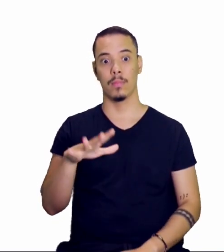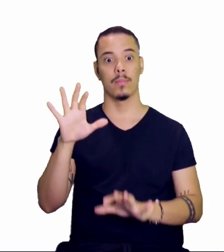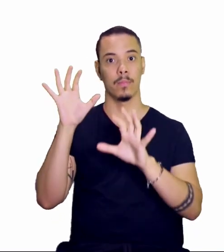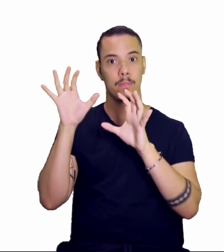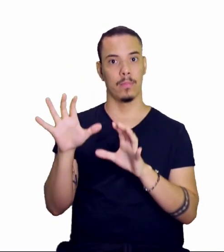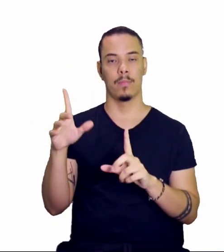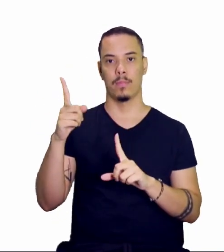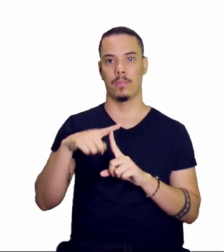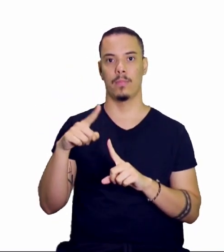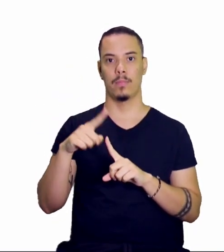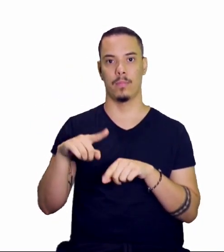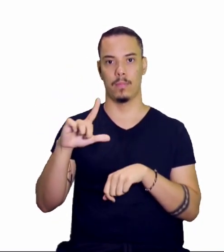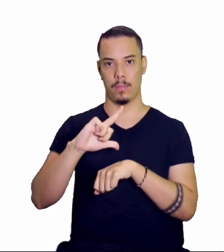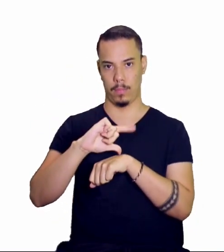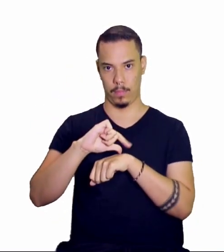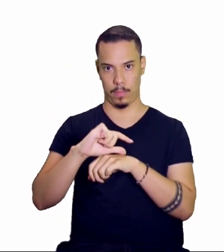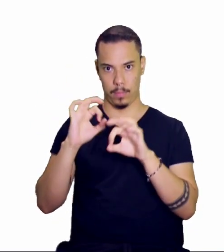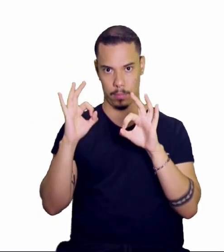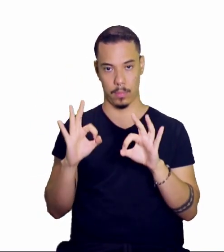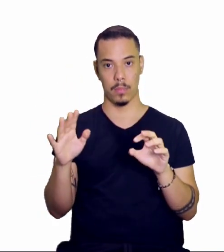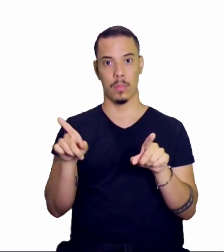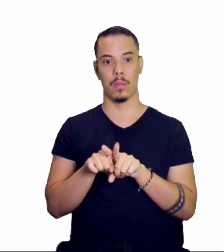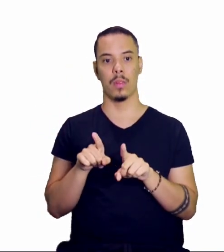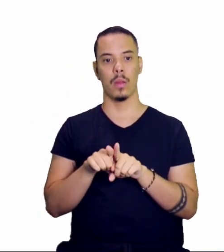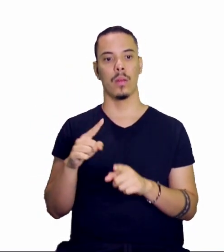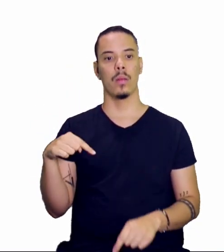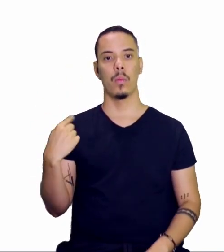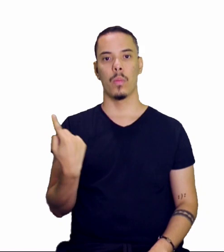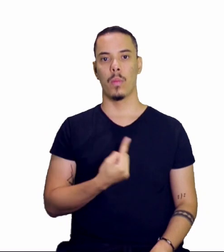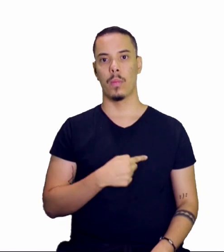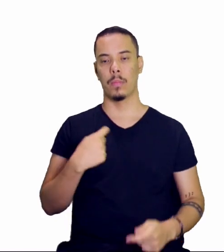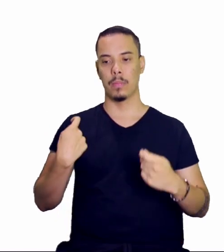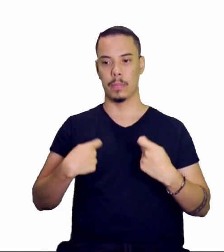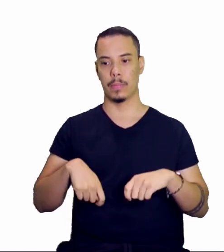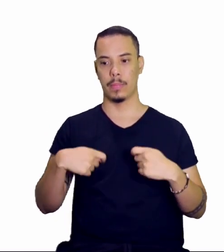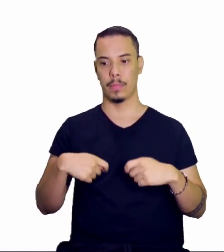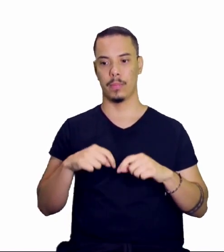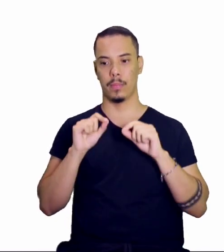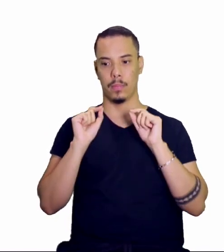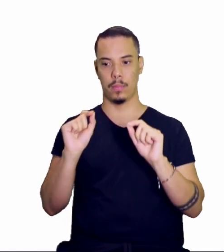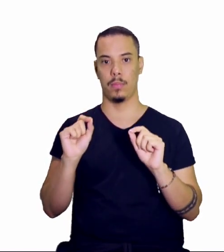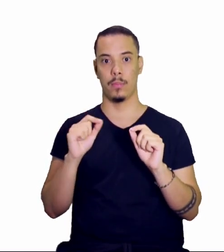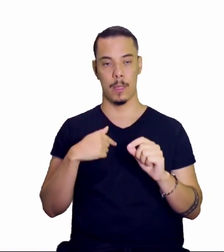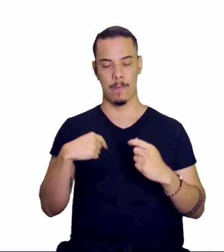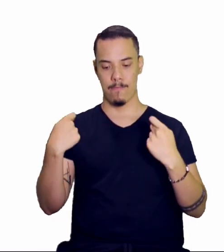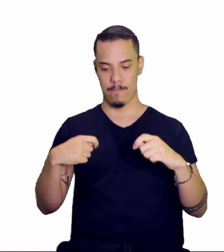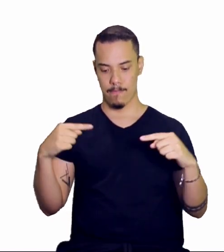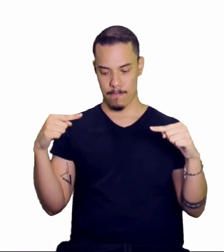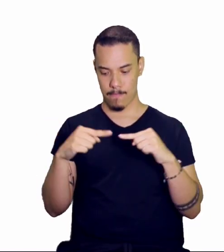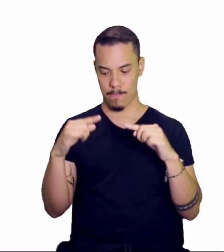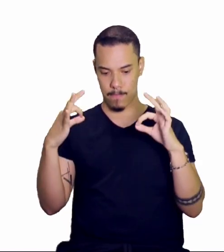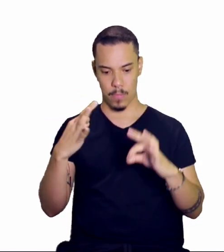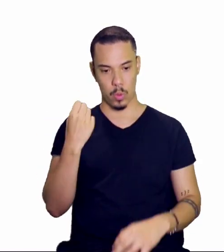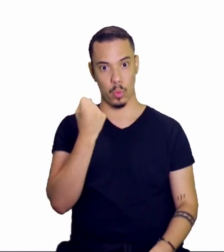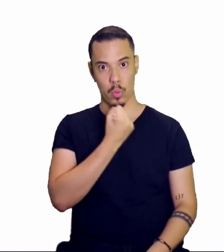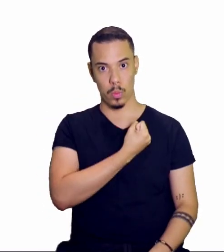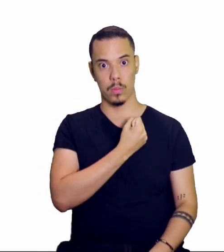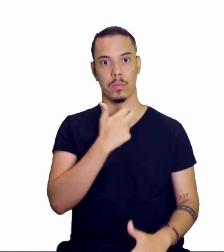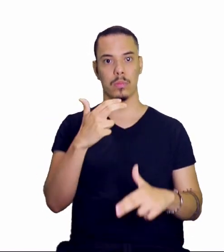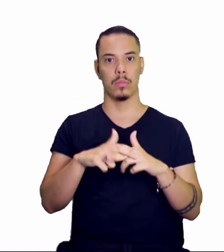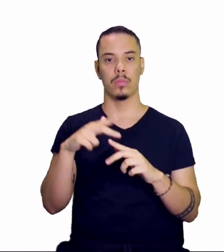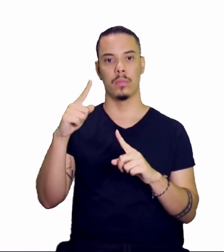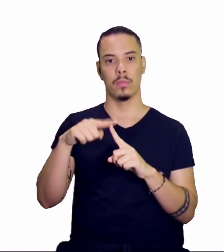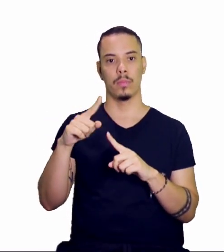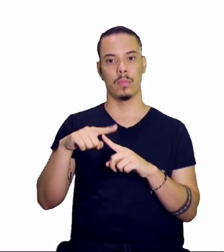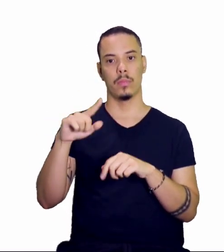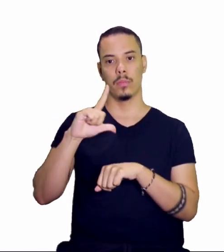de relógio, né? Para ter porque eu preciso de precisão nesse número, né? Então tem que ser esse tipo de